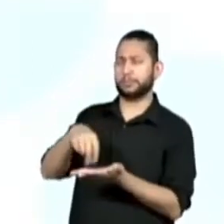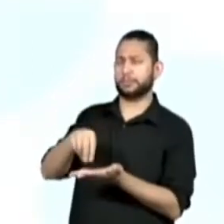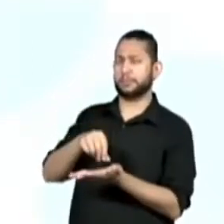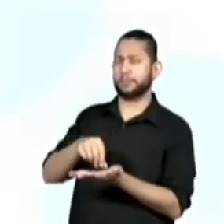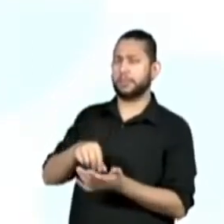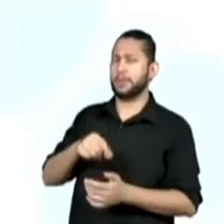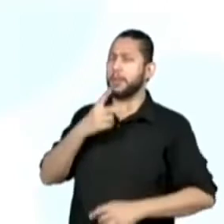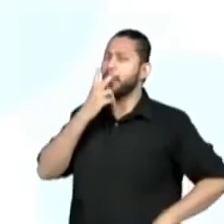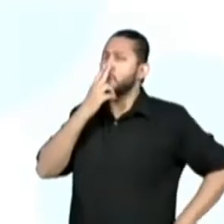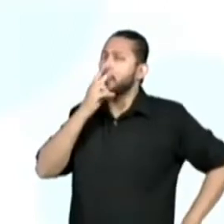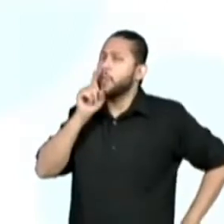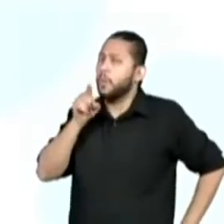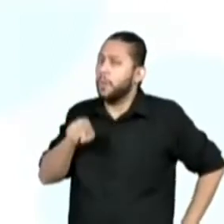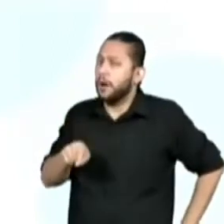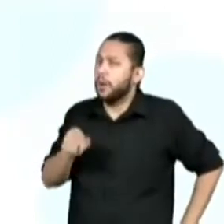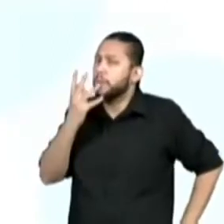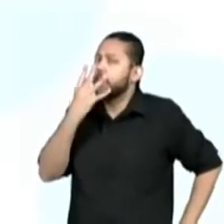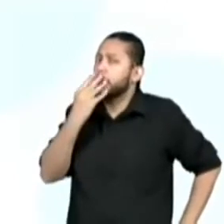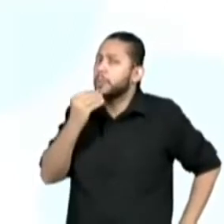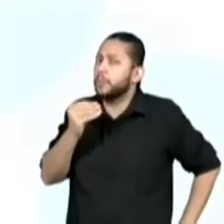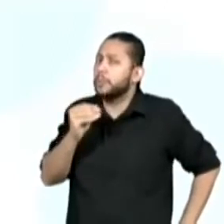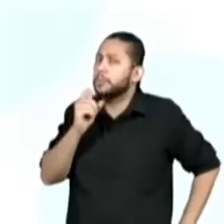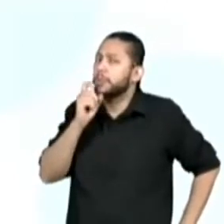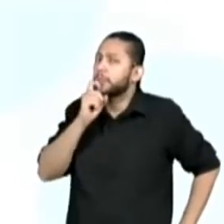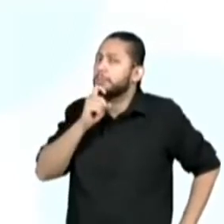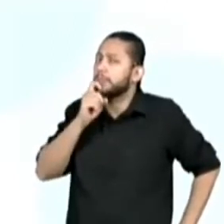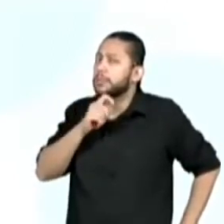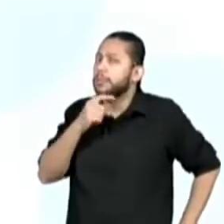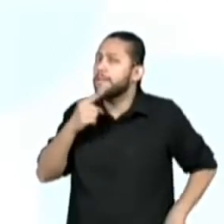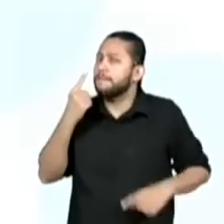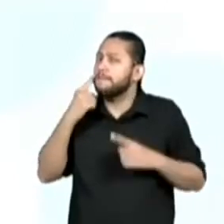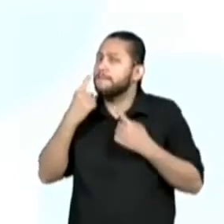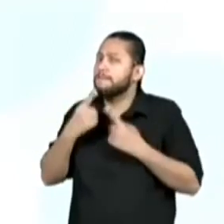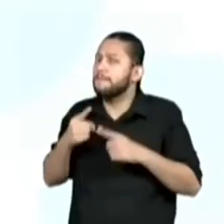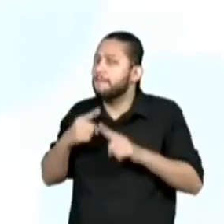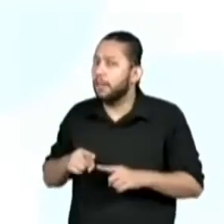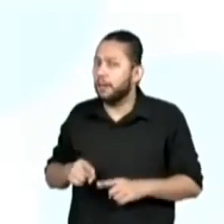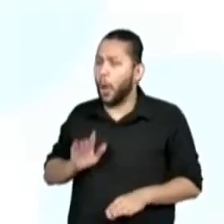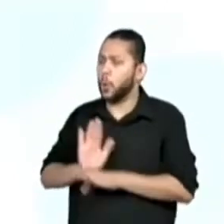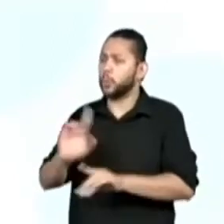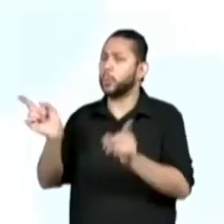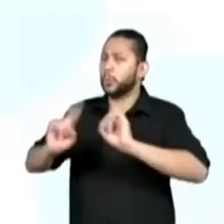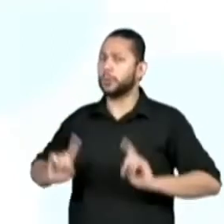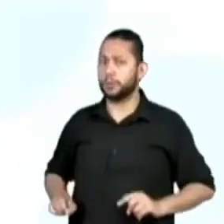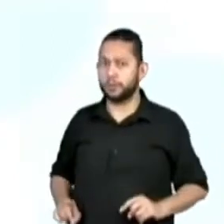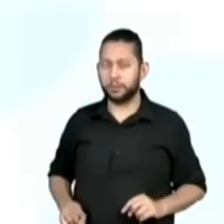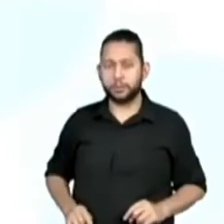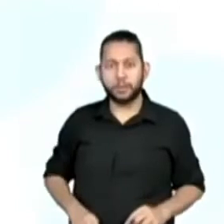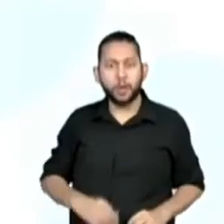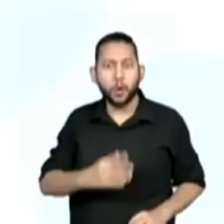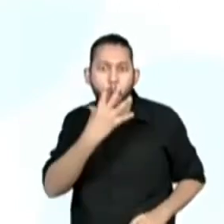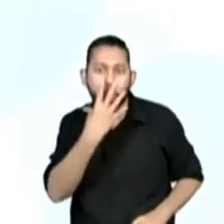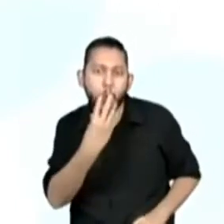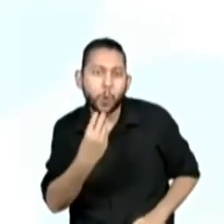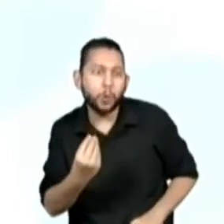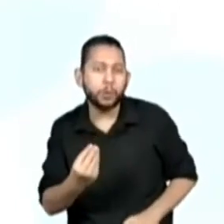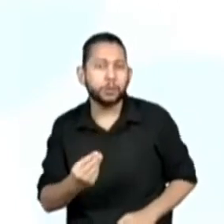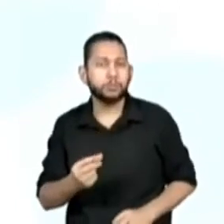está tentando enganar alguém, e recusou-se a atendê-lo. O lobo,